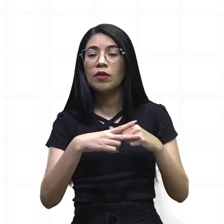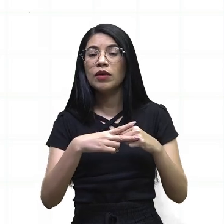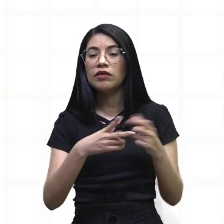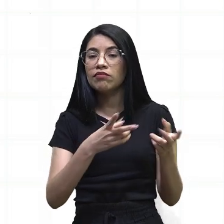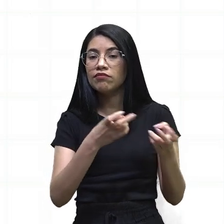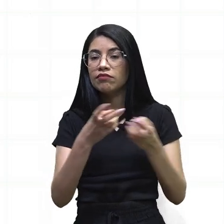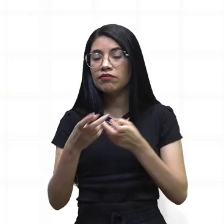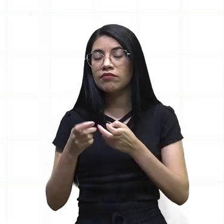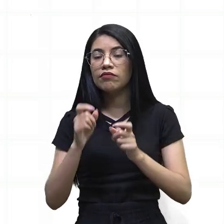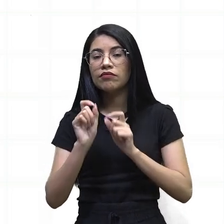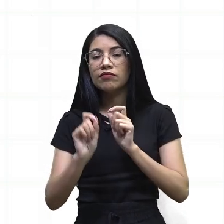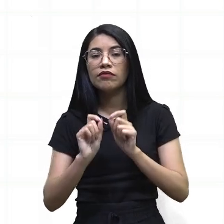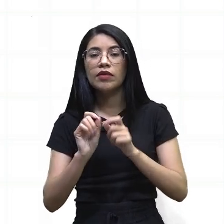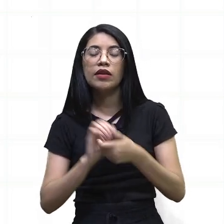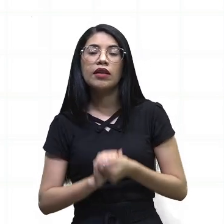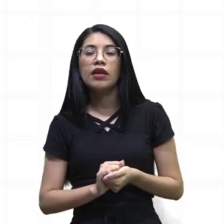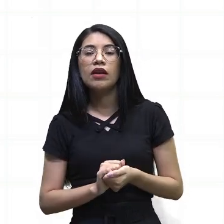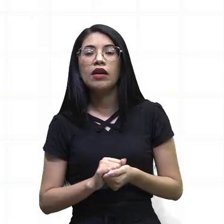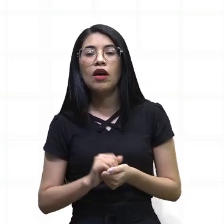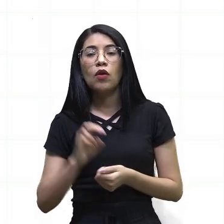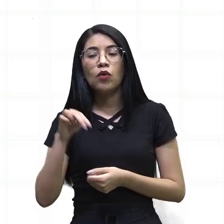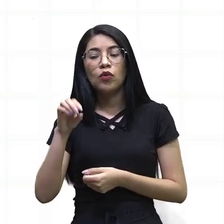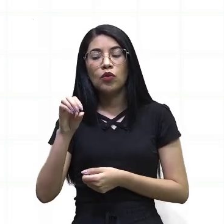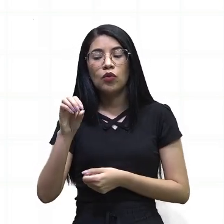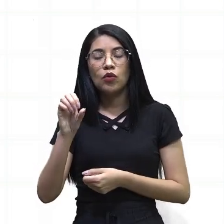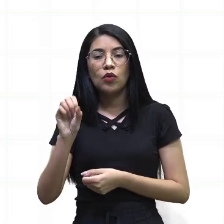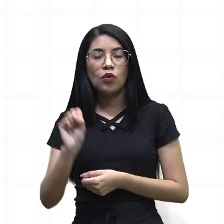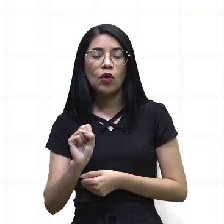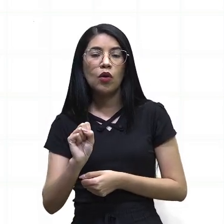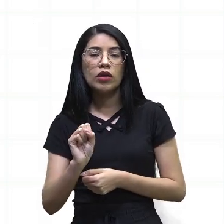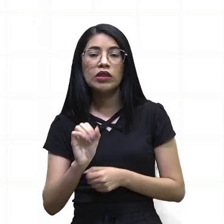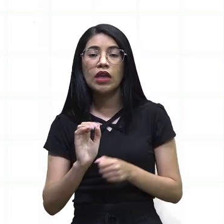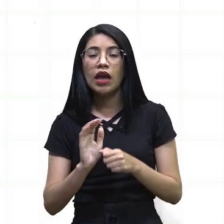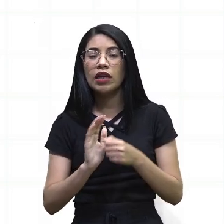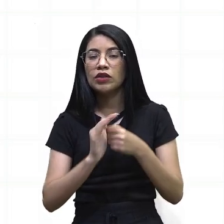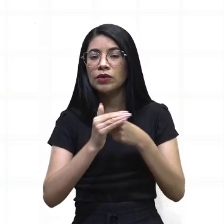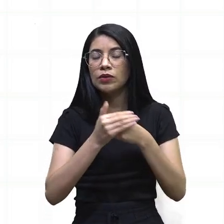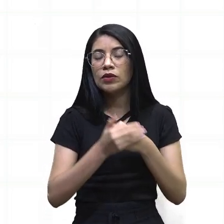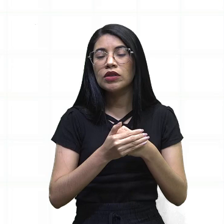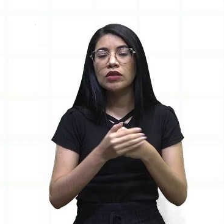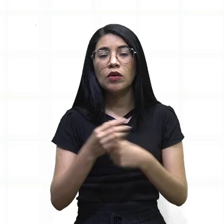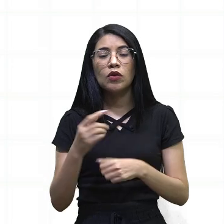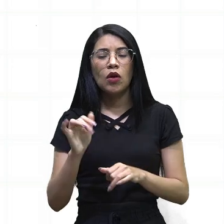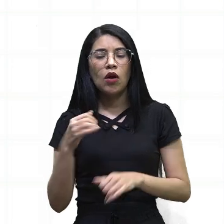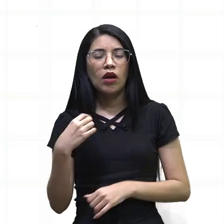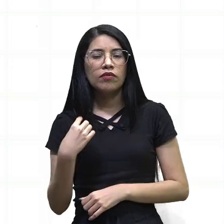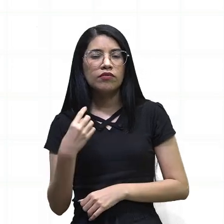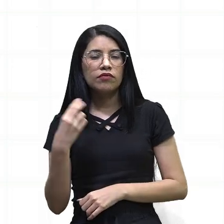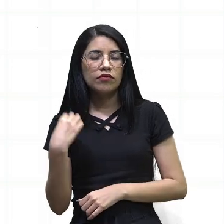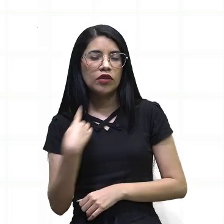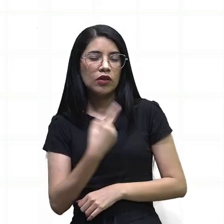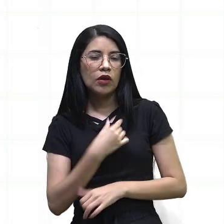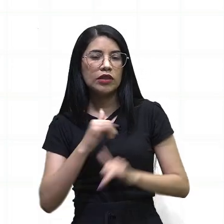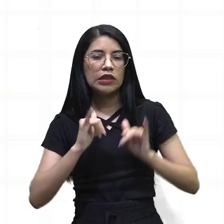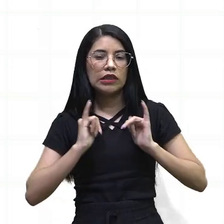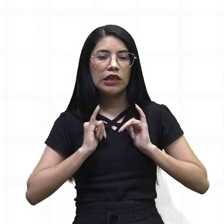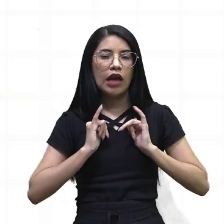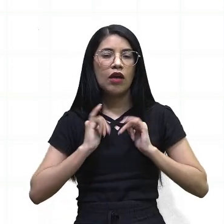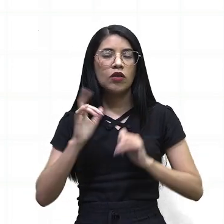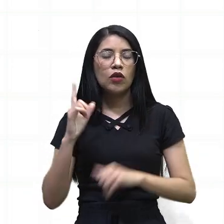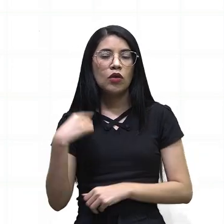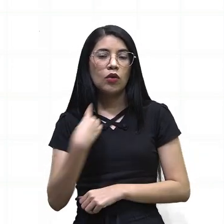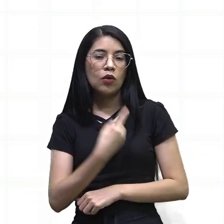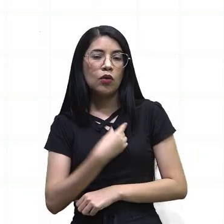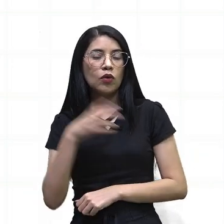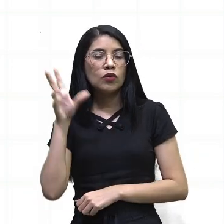fica escondido o quê? O nós descansávamos, nós ouvimos, então nós temos o quê?